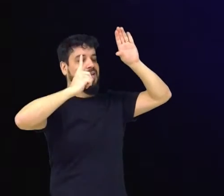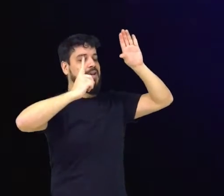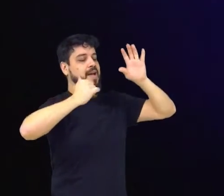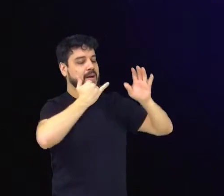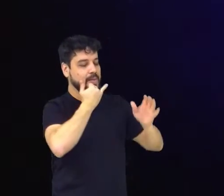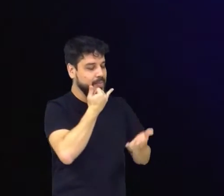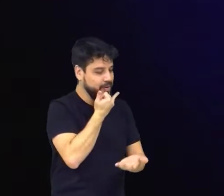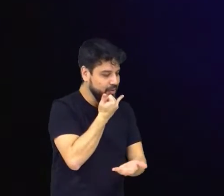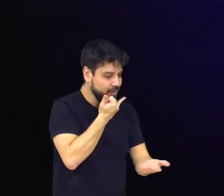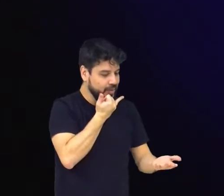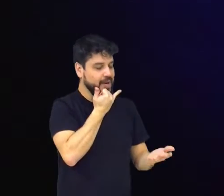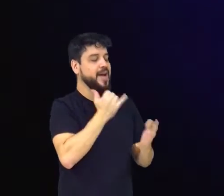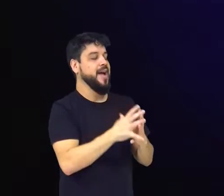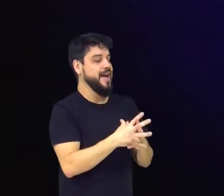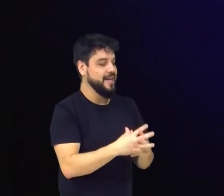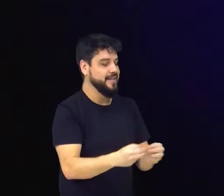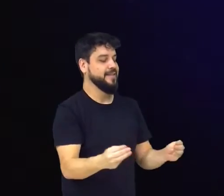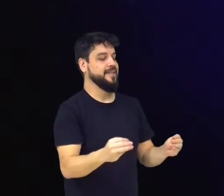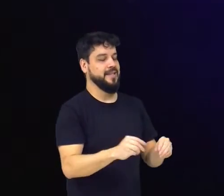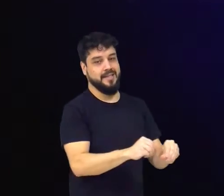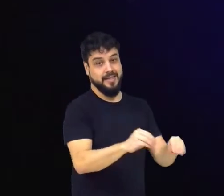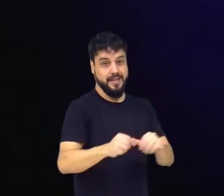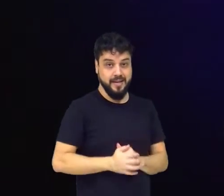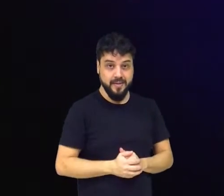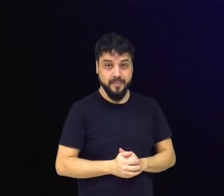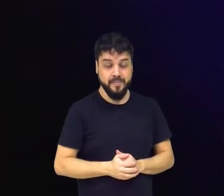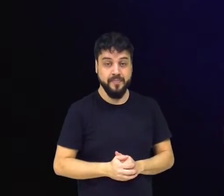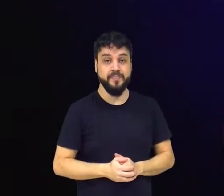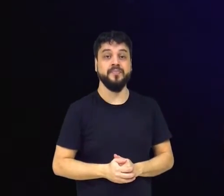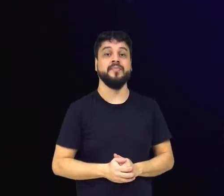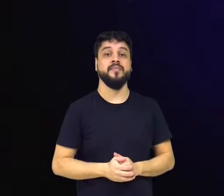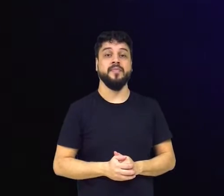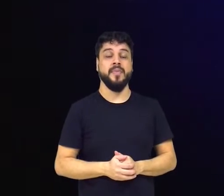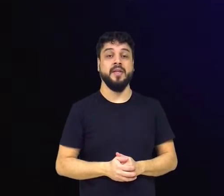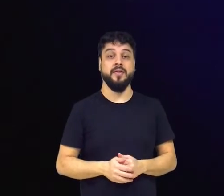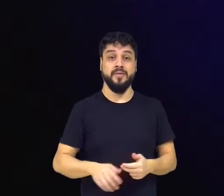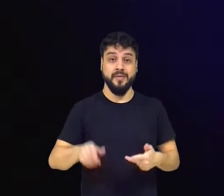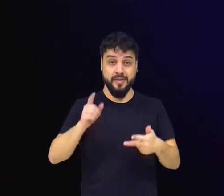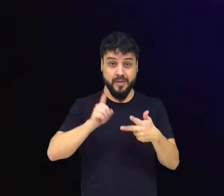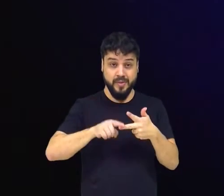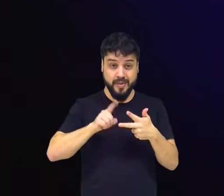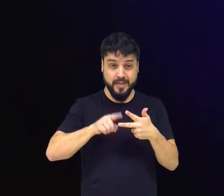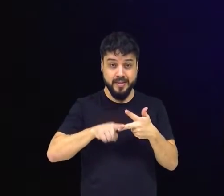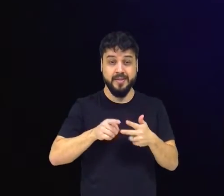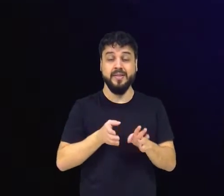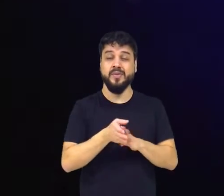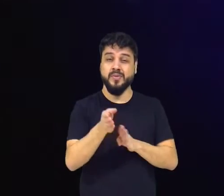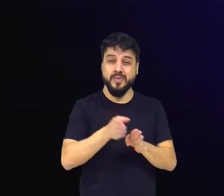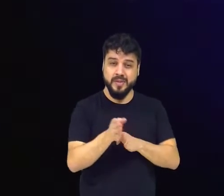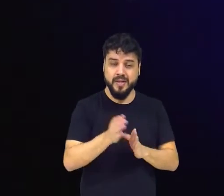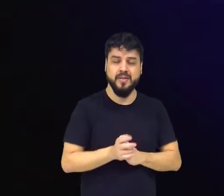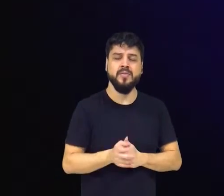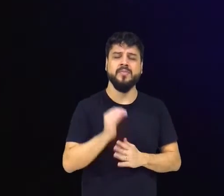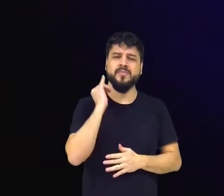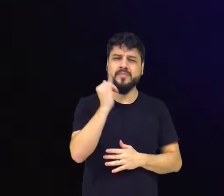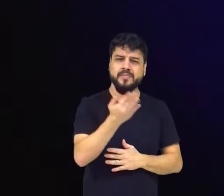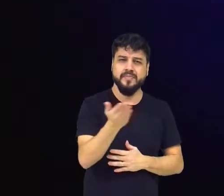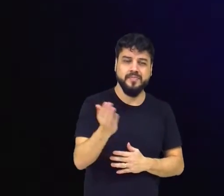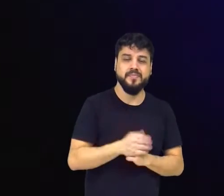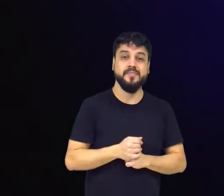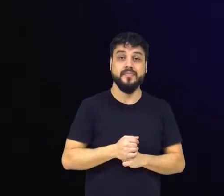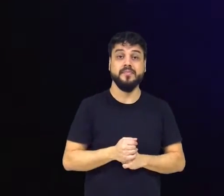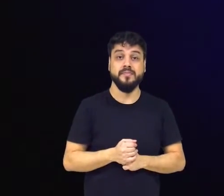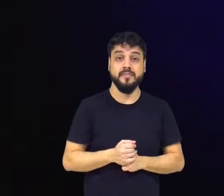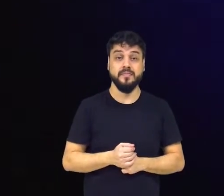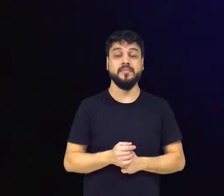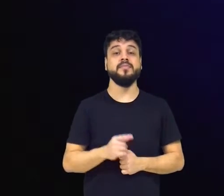sararei a sua terra. Por fim, o terceiro conselho, da mesma direção, é: console-se em Deus e